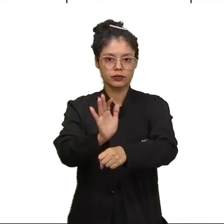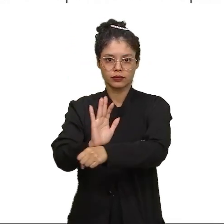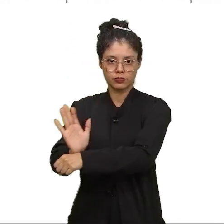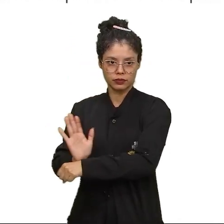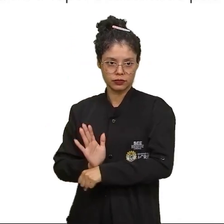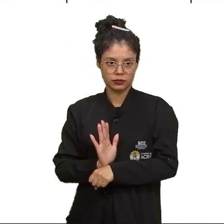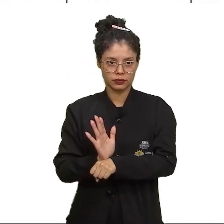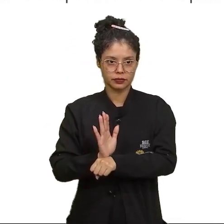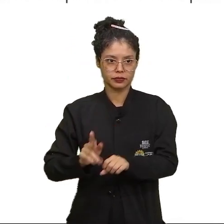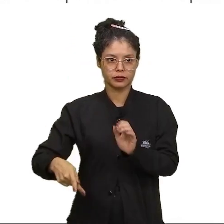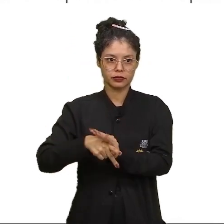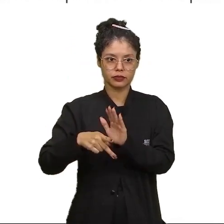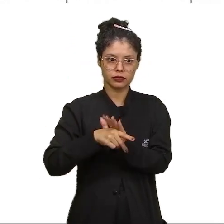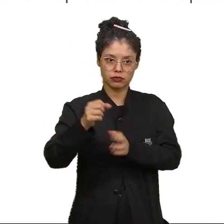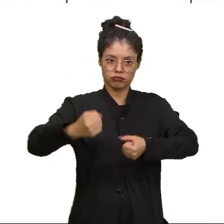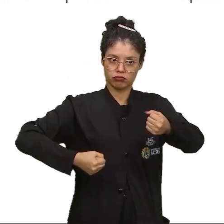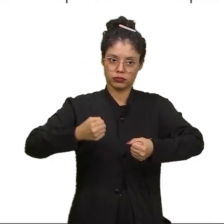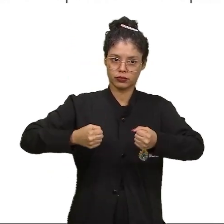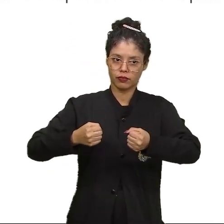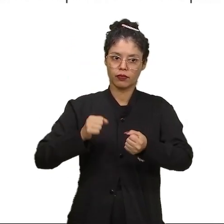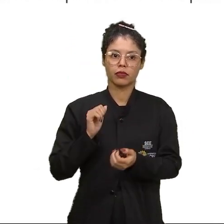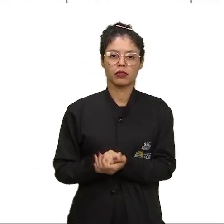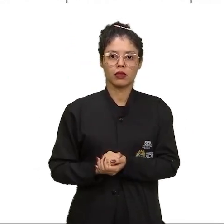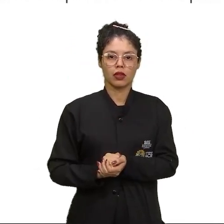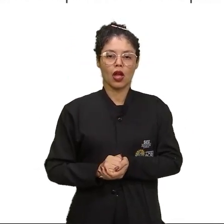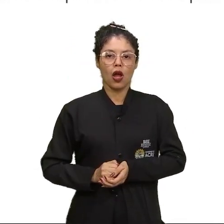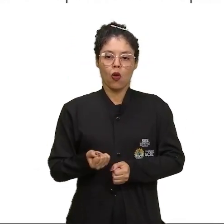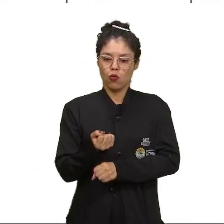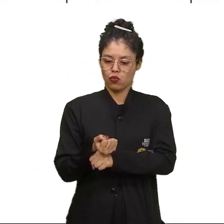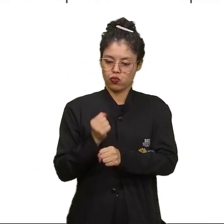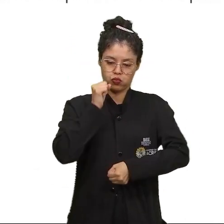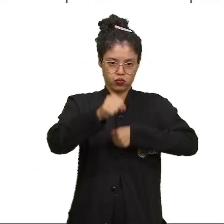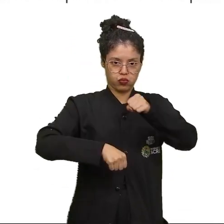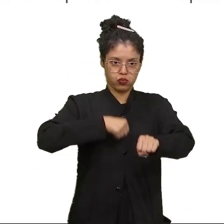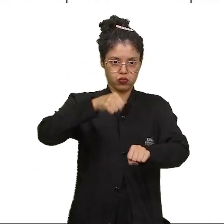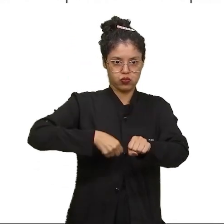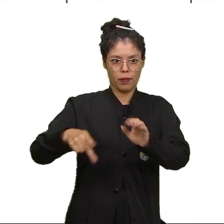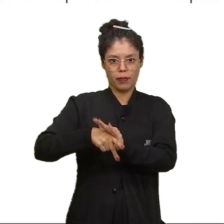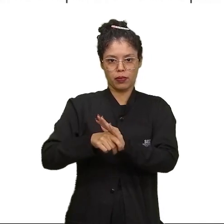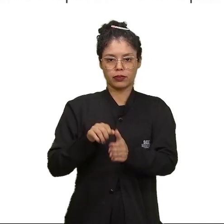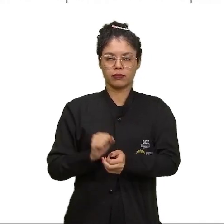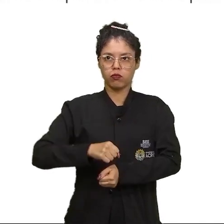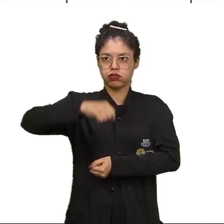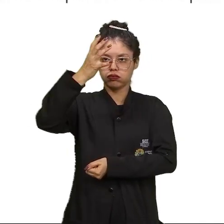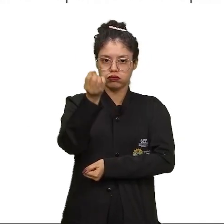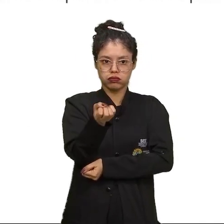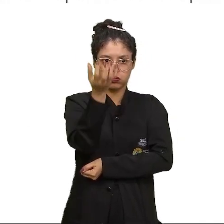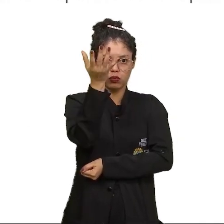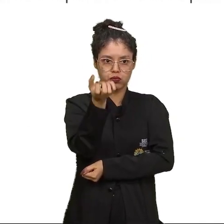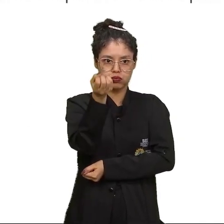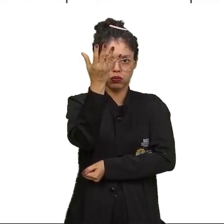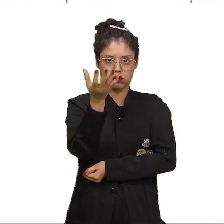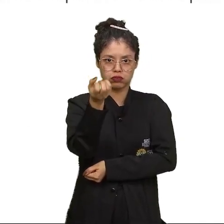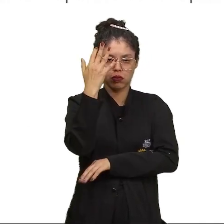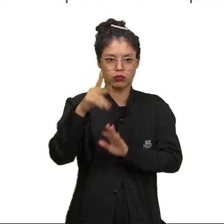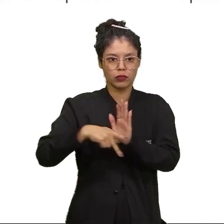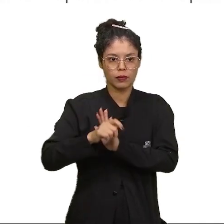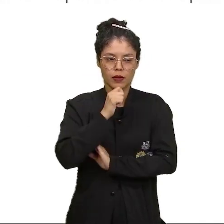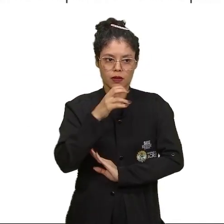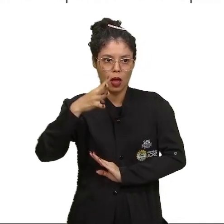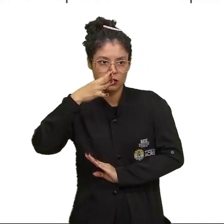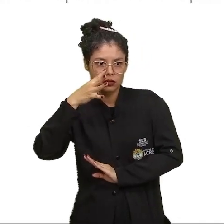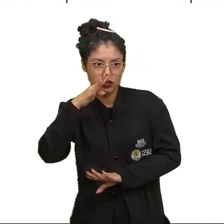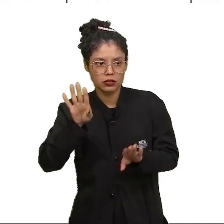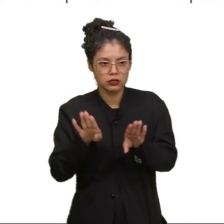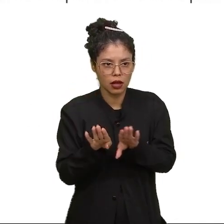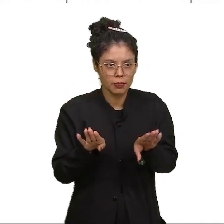cinematógrafo. Na área dos transportes, o trem a vapor é substituído pelo elétrico, que assiste à entrada do automóvel e